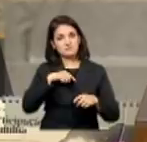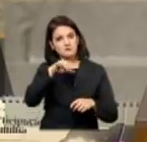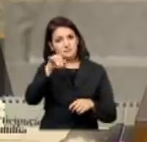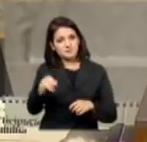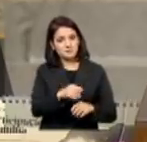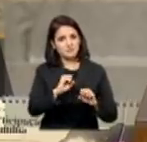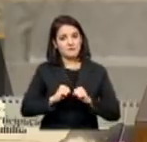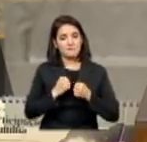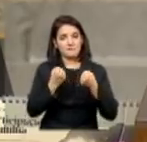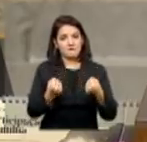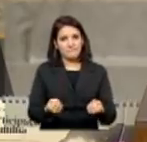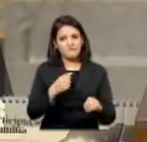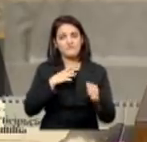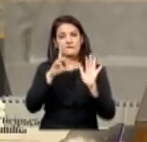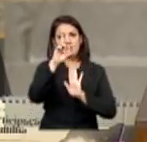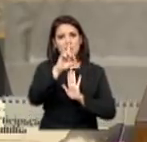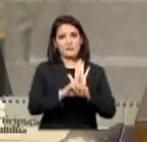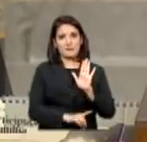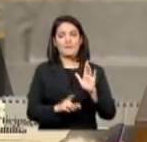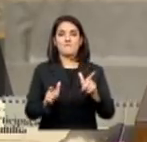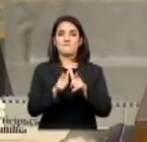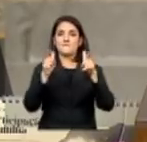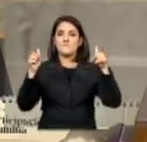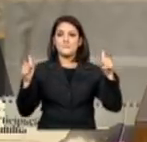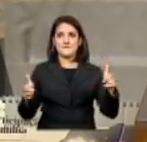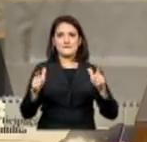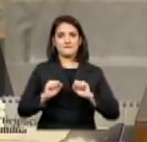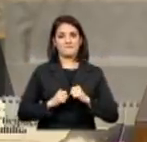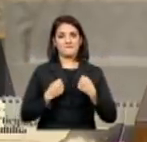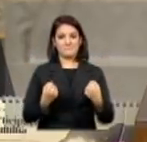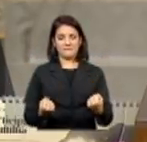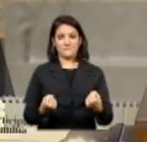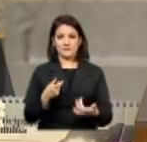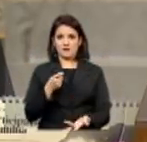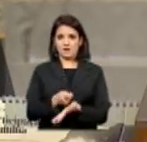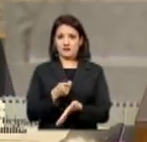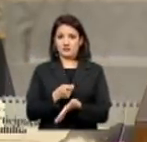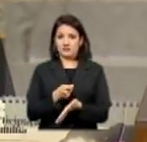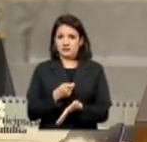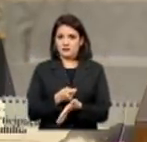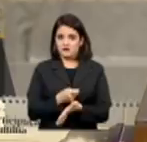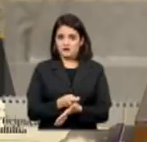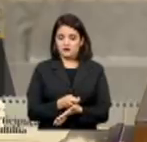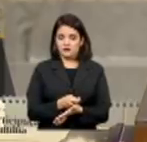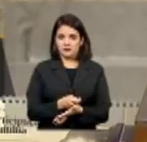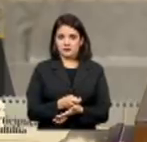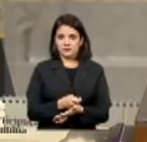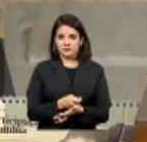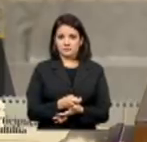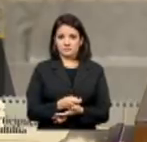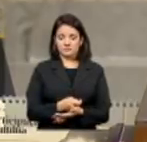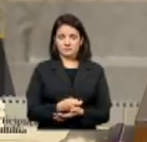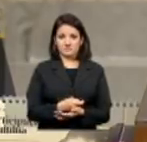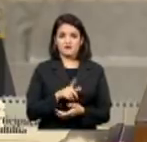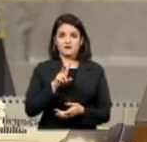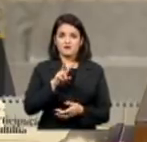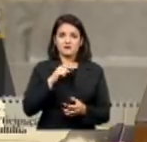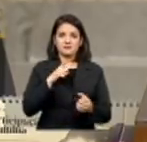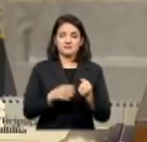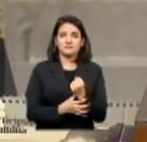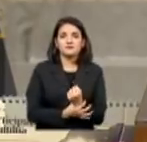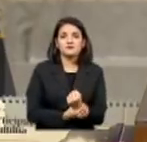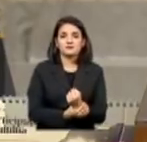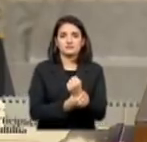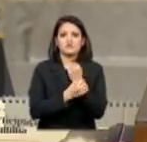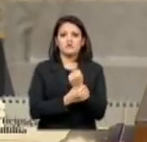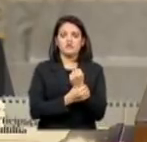seu direito à ampla defesa e ao lado exige que deixava a defesa do réu delatado vai ao ponto de garantir para rebater